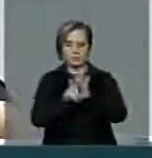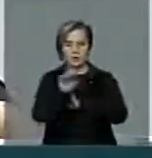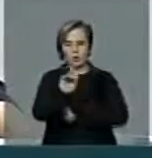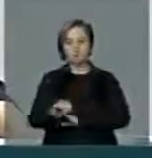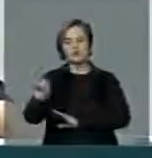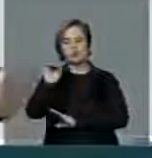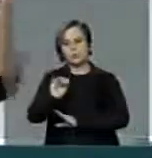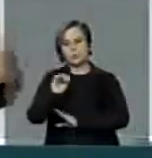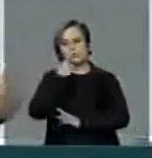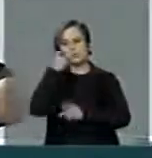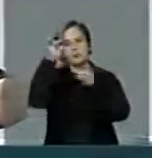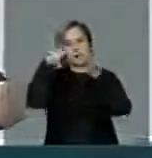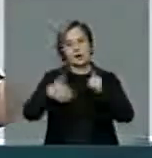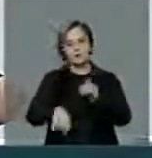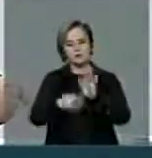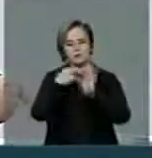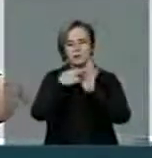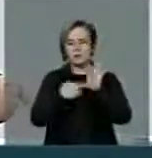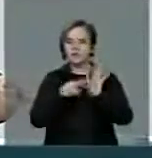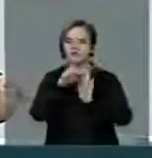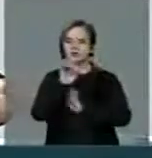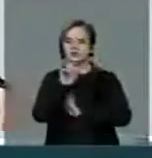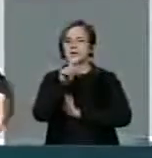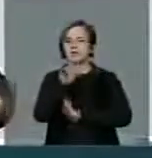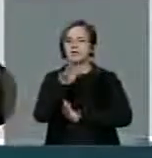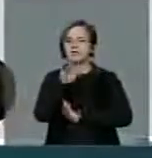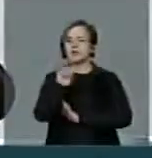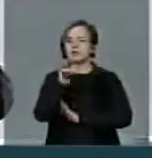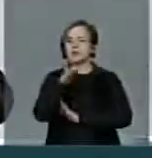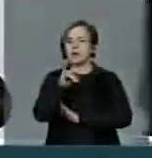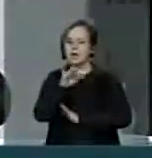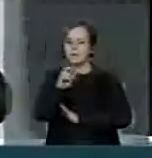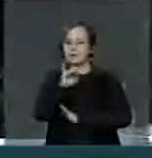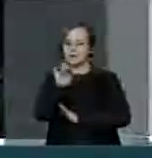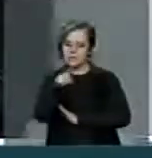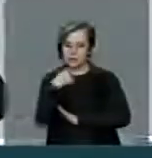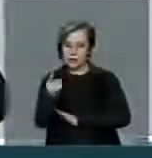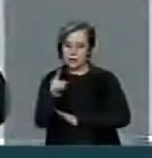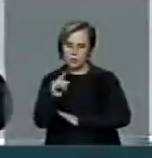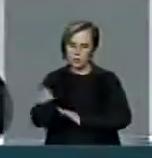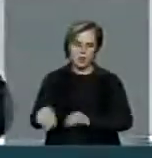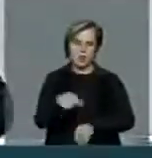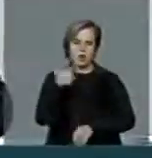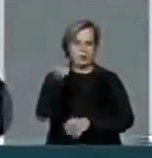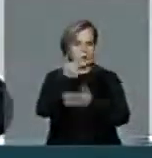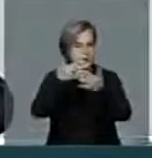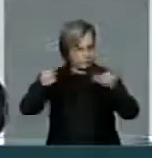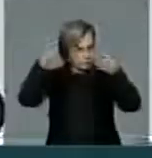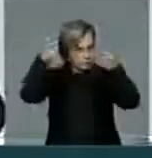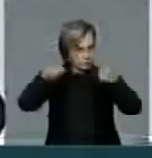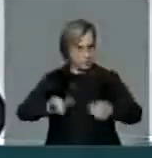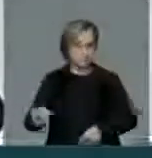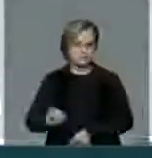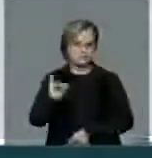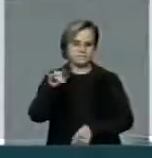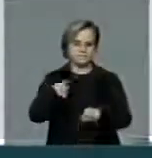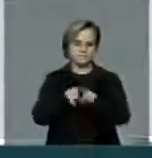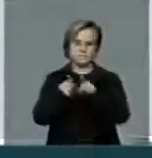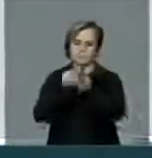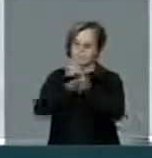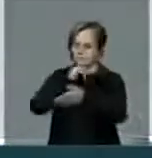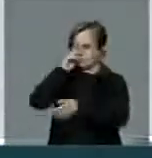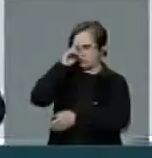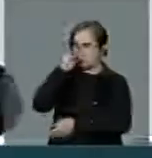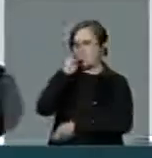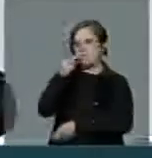da regularização, de que nós estamos tratando aqui. Tá? Um outro aspecto importante que precisa ser colocado, que o senhor destacou e que eu